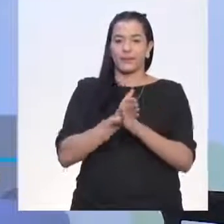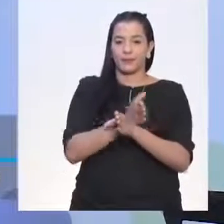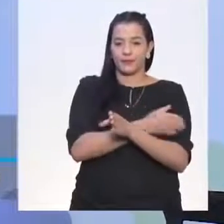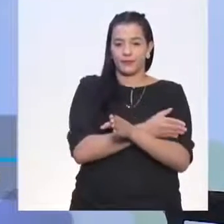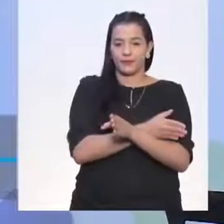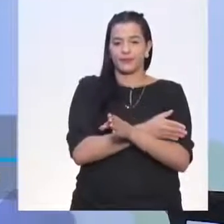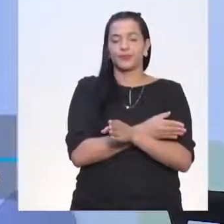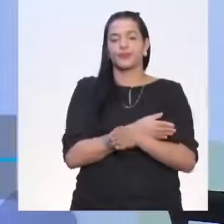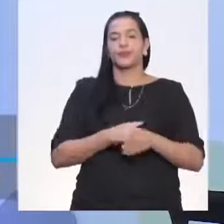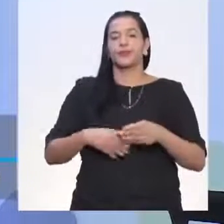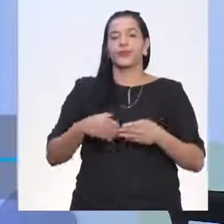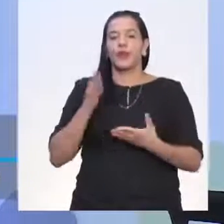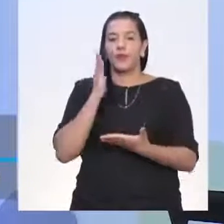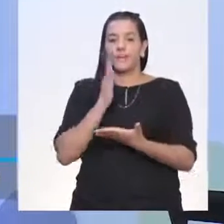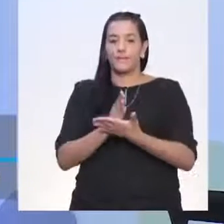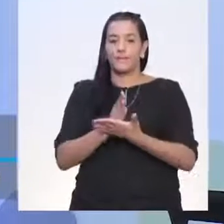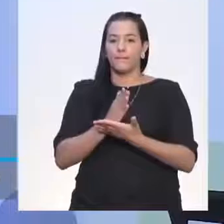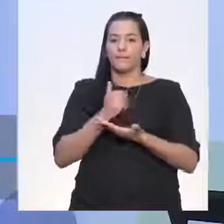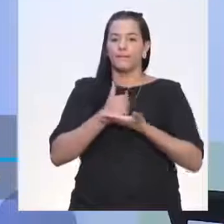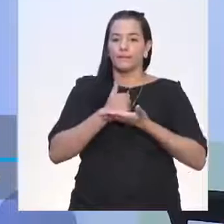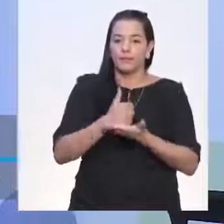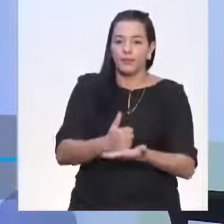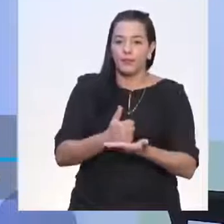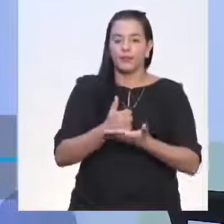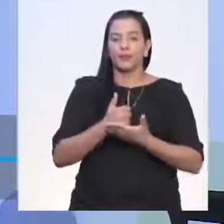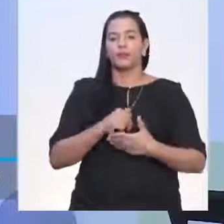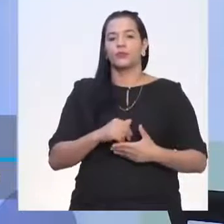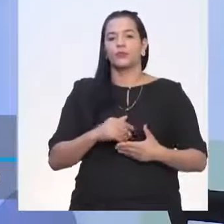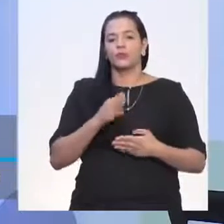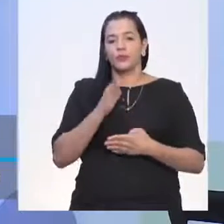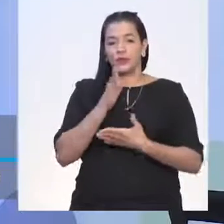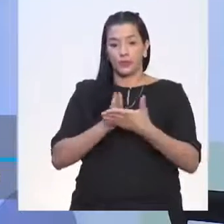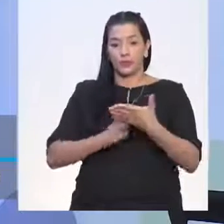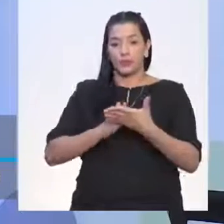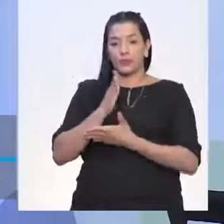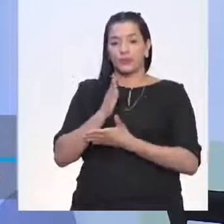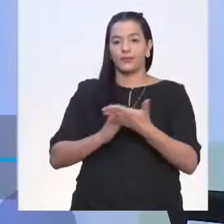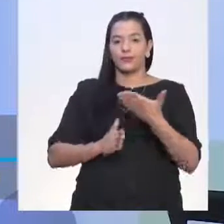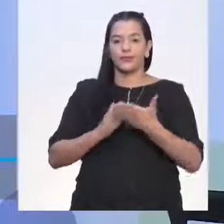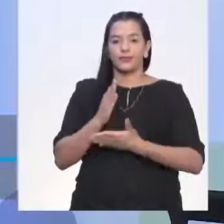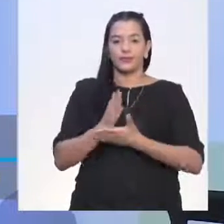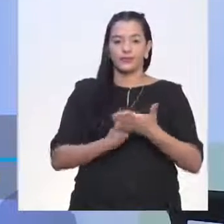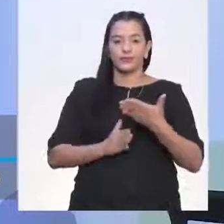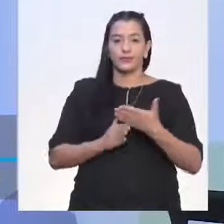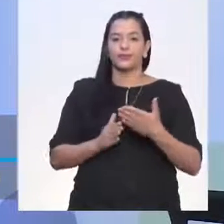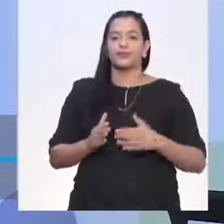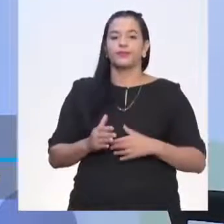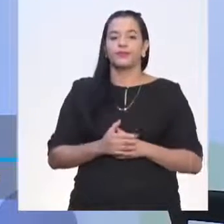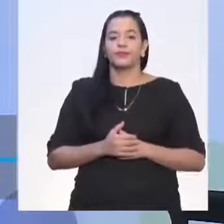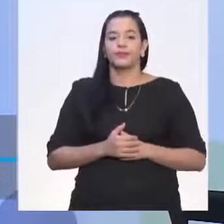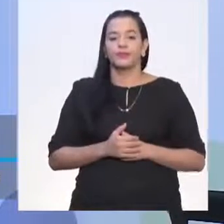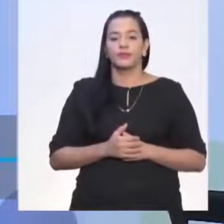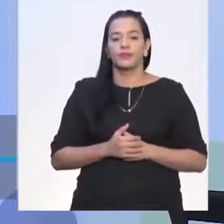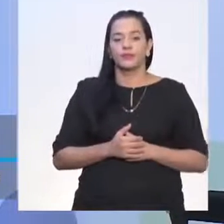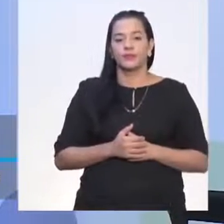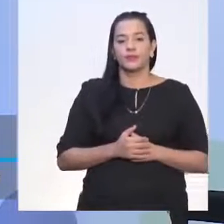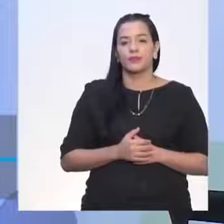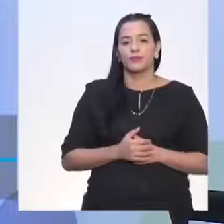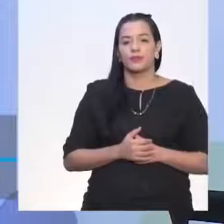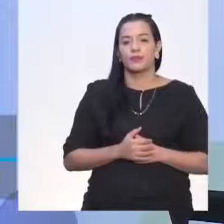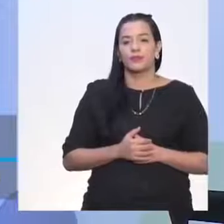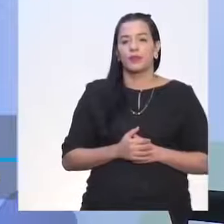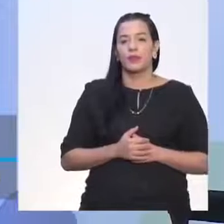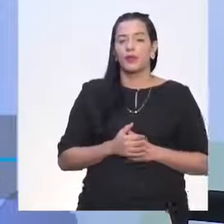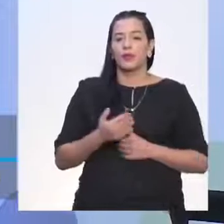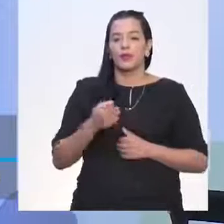é a força potente. O apoio, ou o fulcro, ou a parte presa ali, geralmente as ferramentas têm. Ou